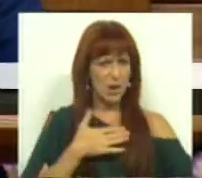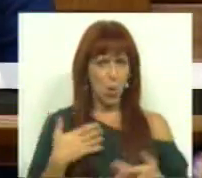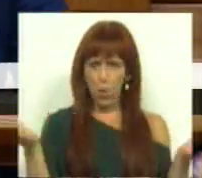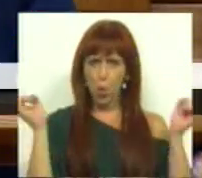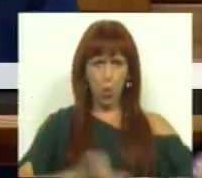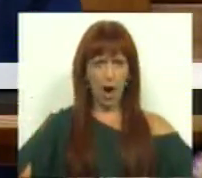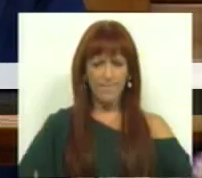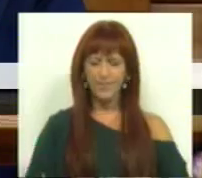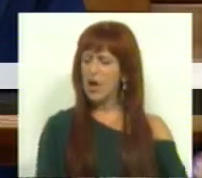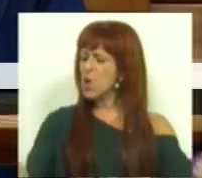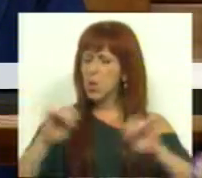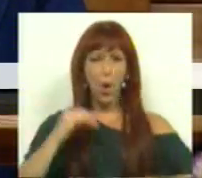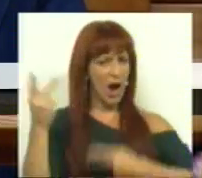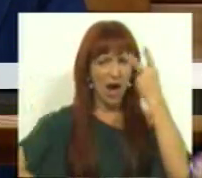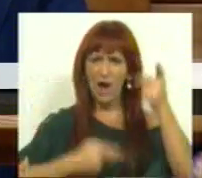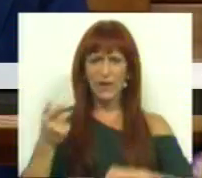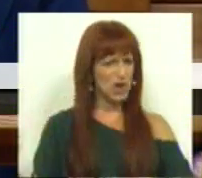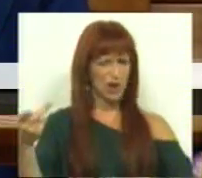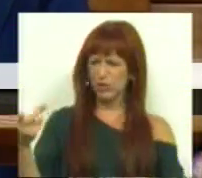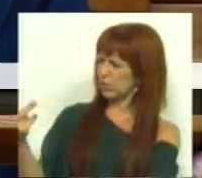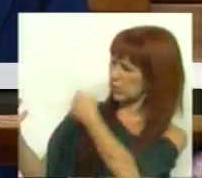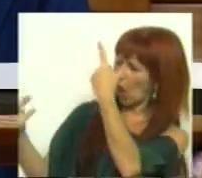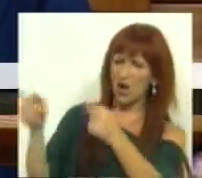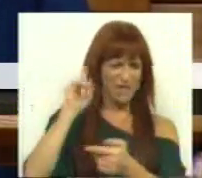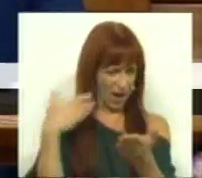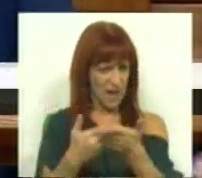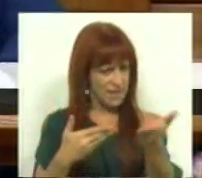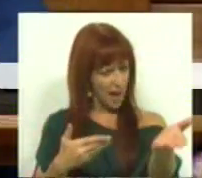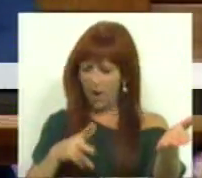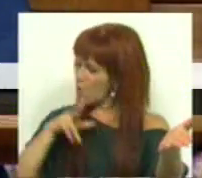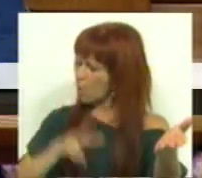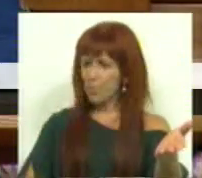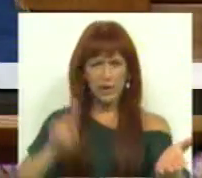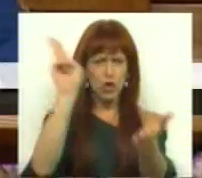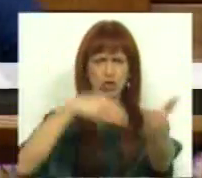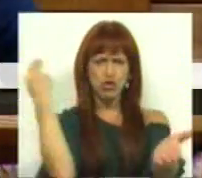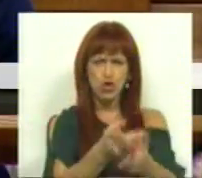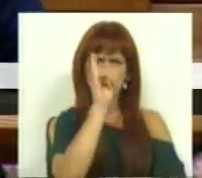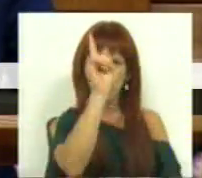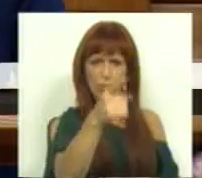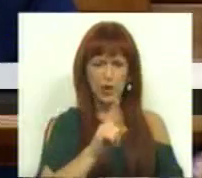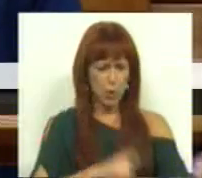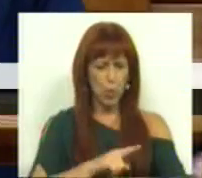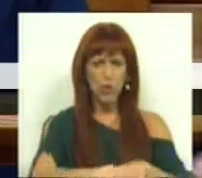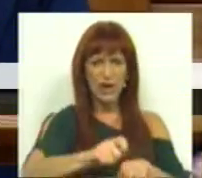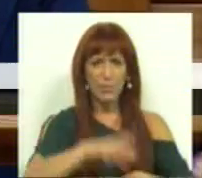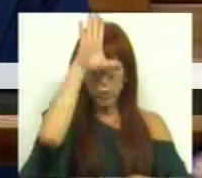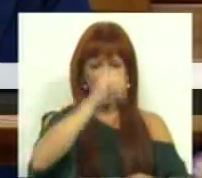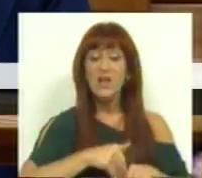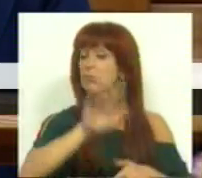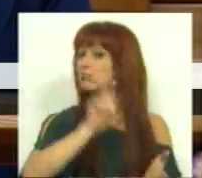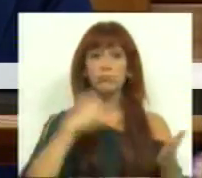saúde. Não há avaliação da Troika que vos valha. O país chumba-vos. O tempo deste